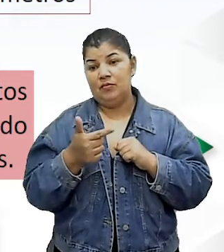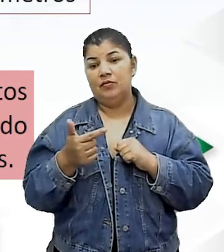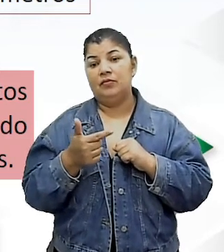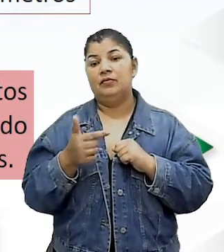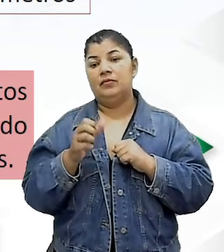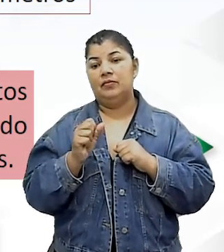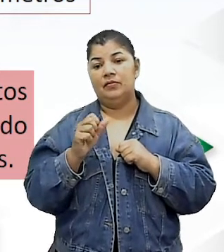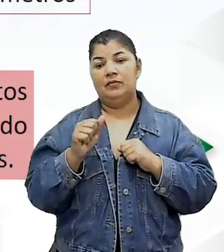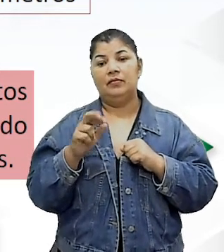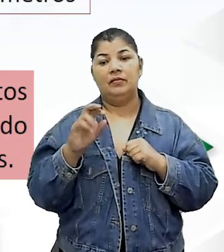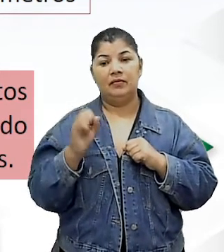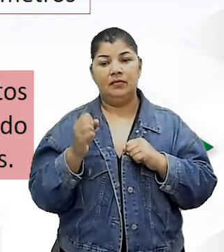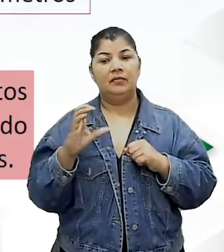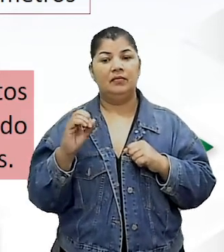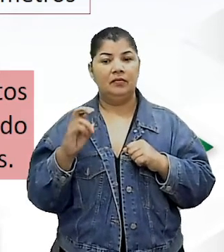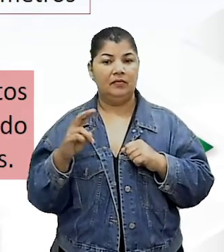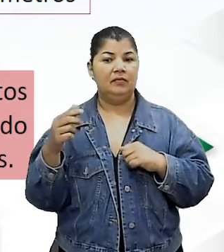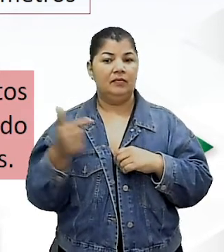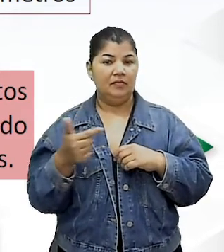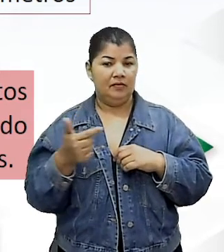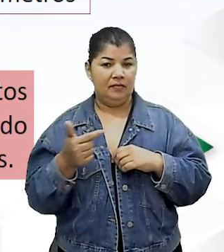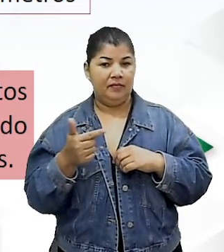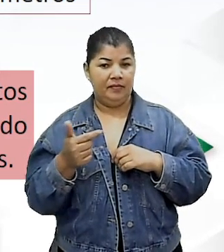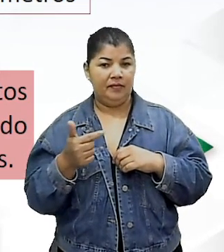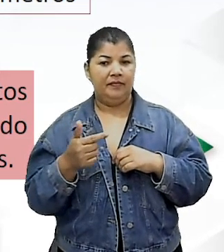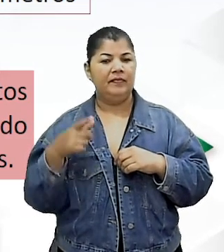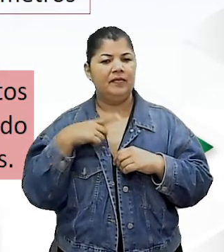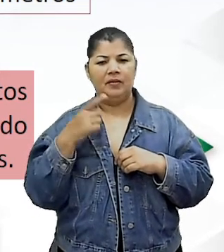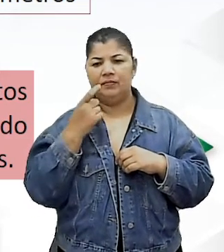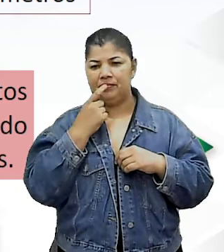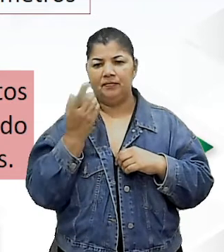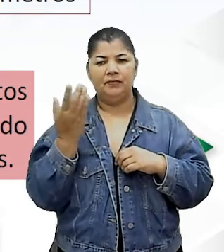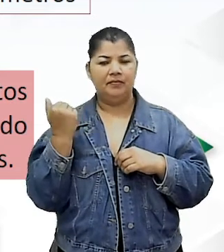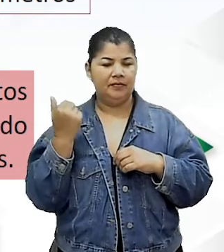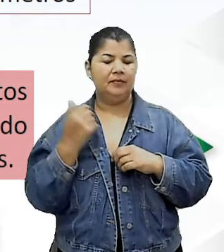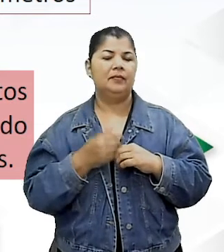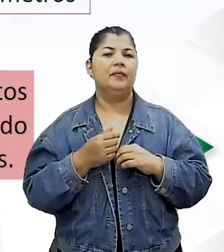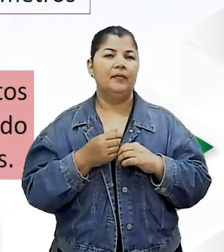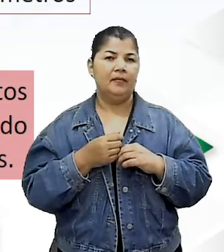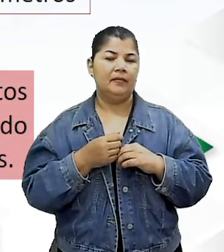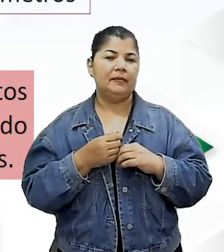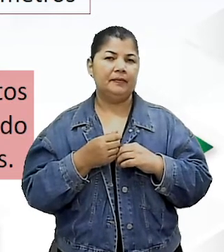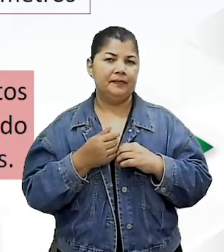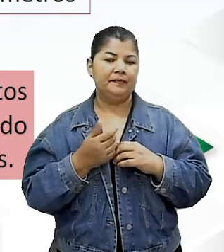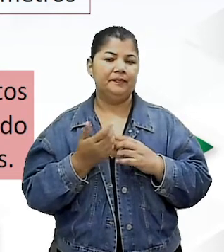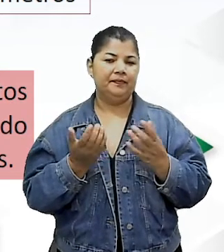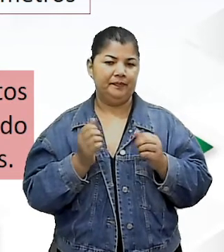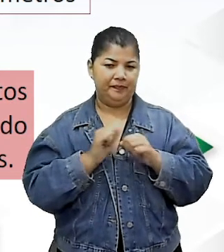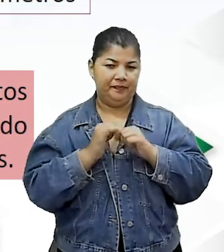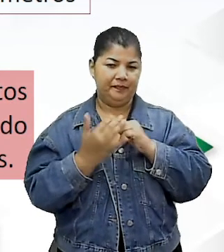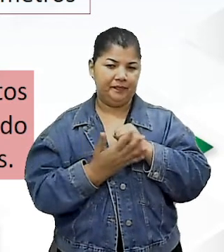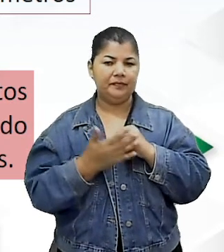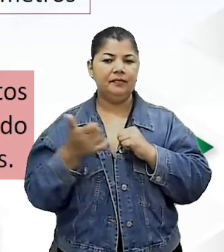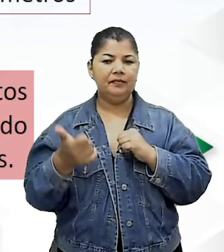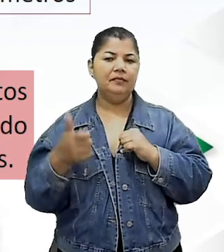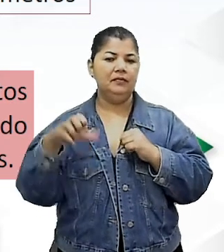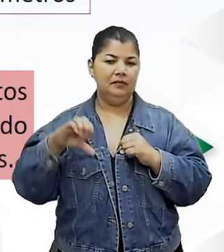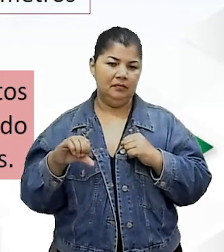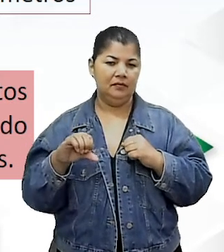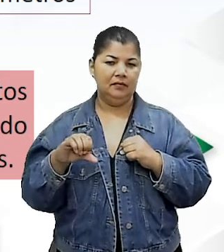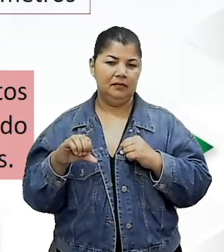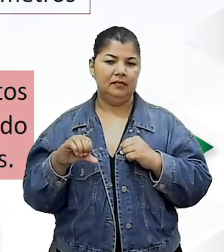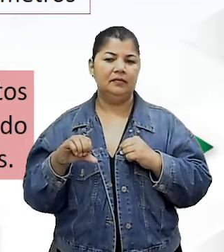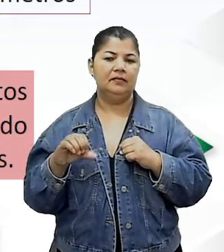aí já referenciado como recentemente o coronavírus 19, tá bom?